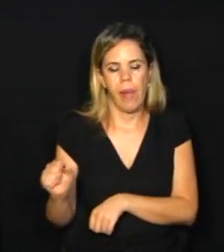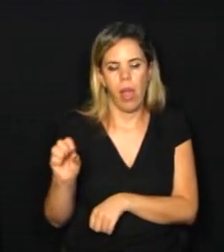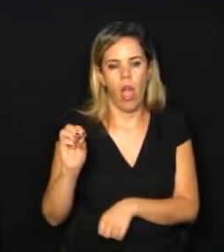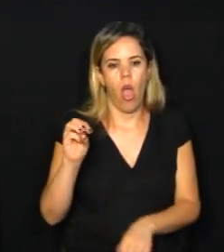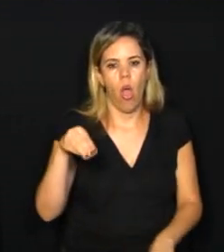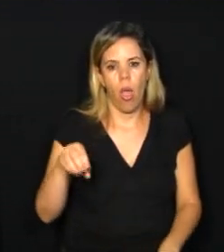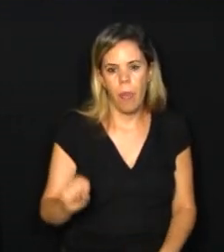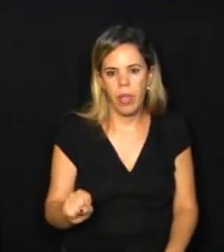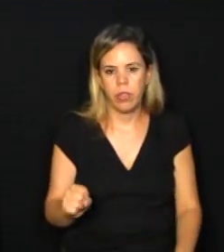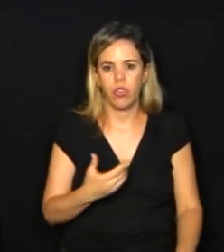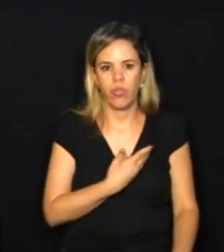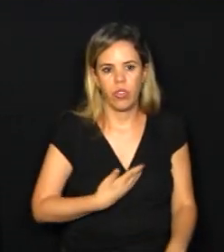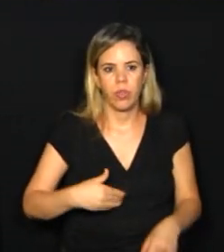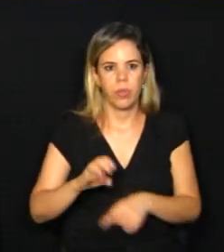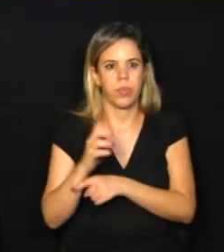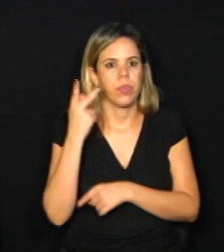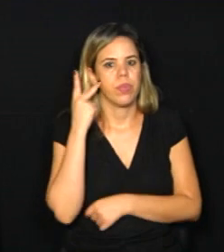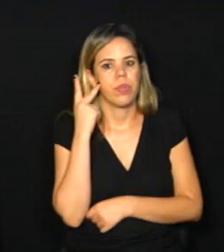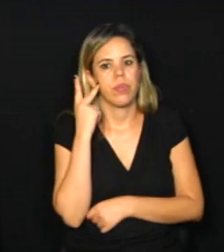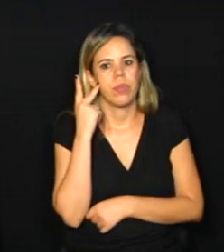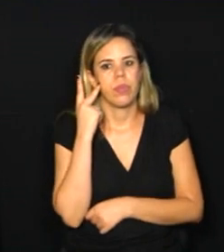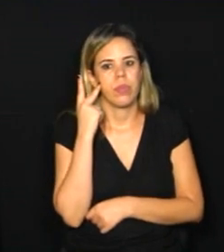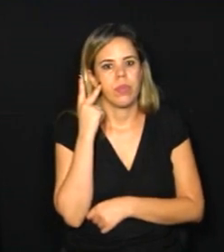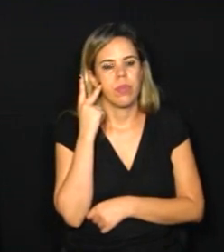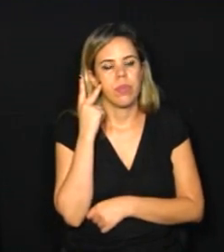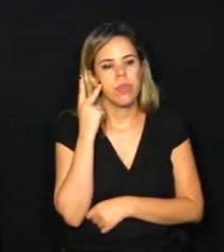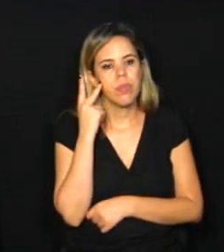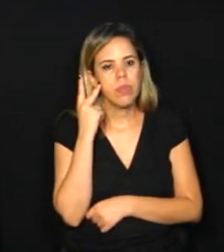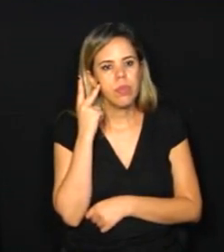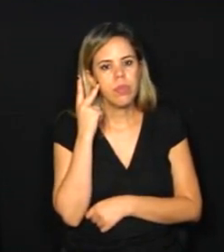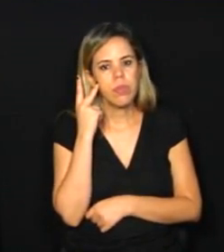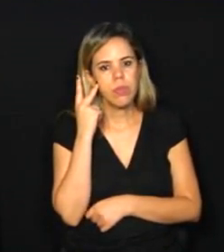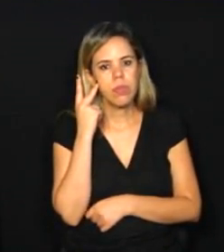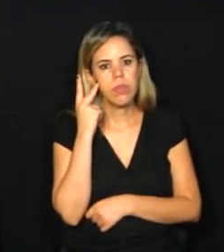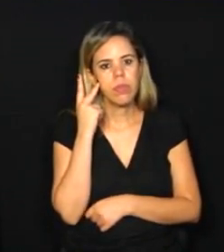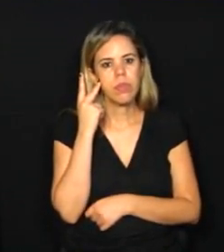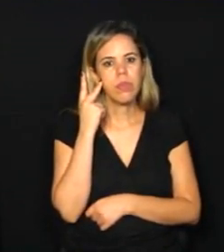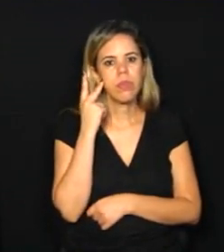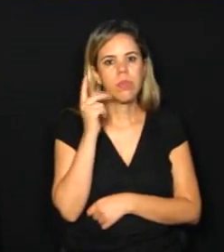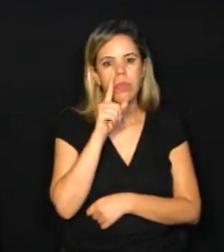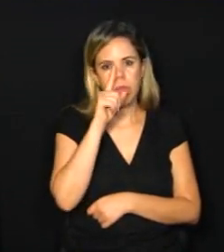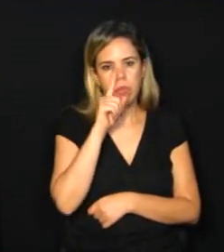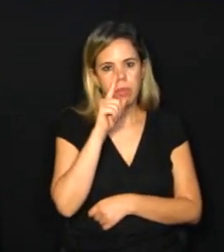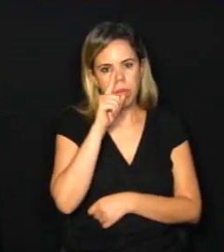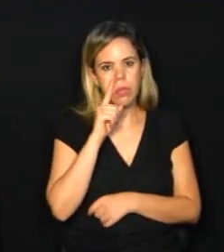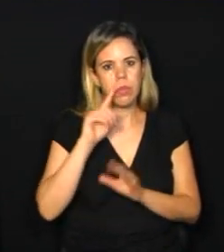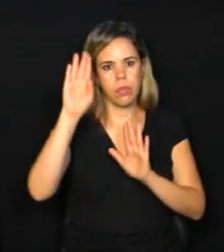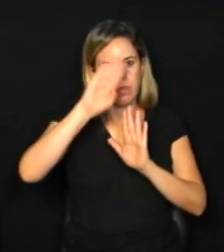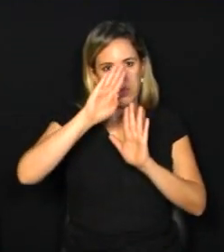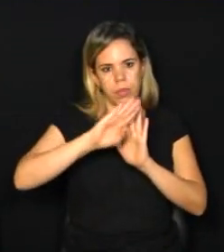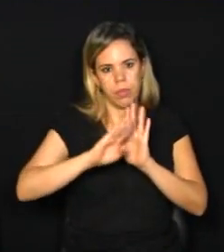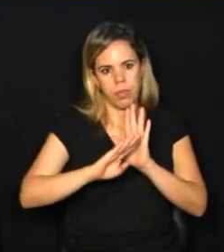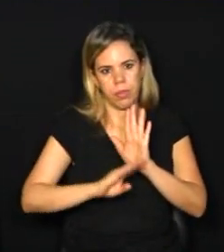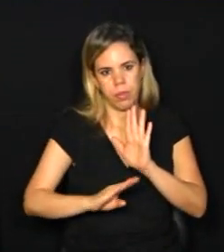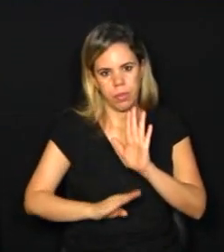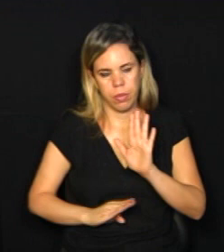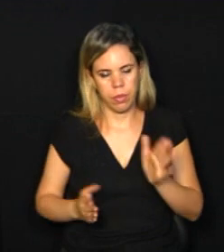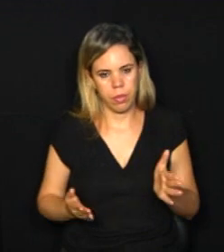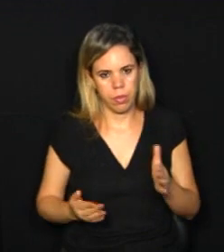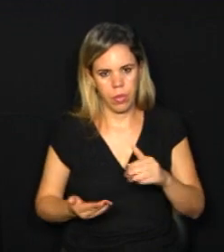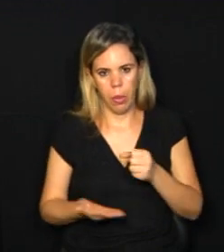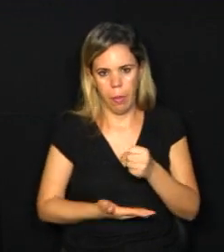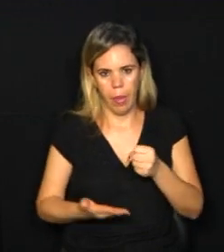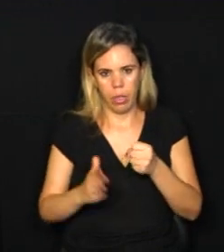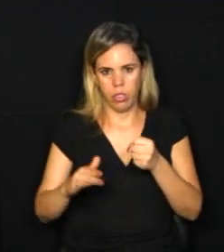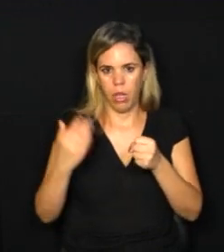do próprio governo do Estado de São Paulo, e que estabelecem níveis de risco, não é? Desde o risco muito baixo